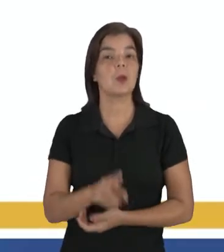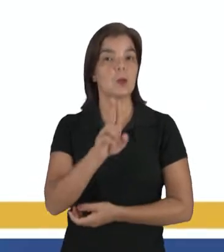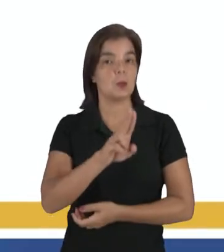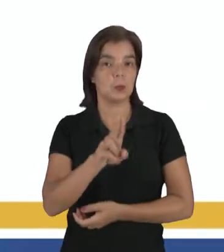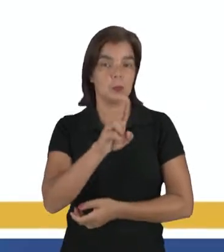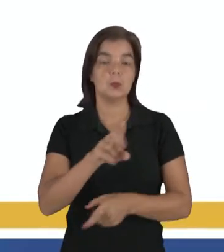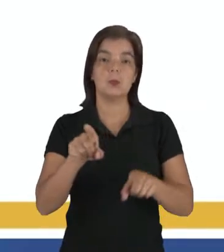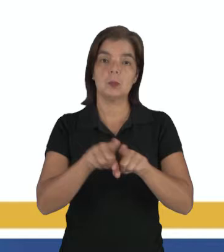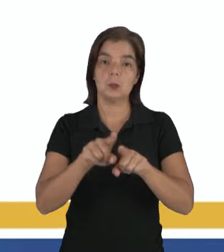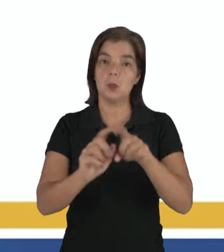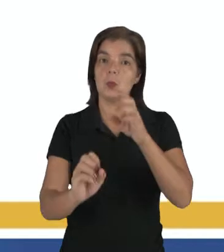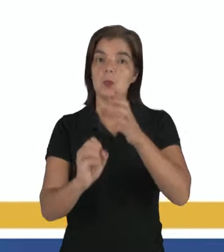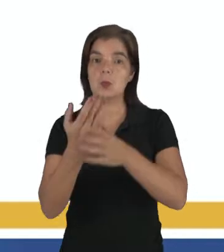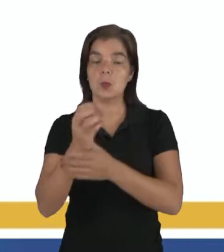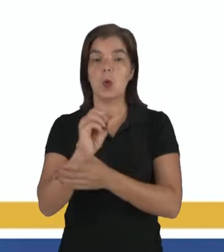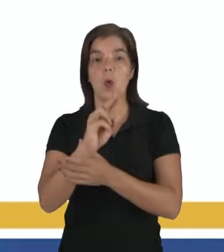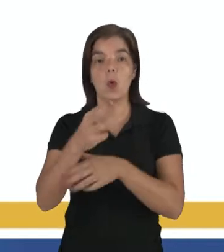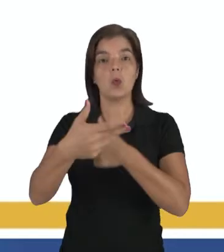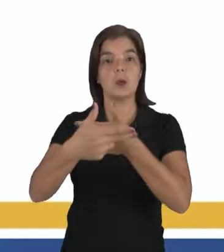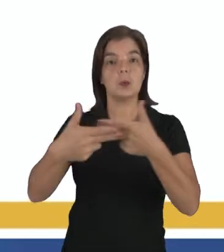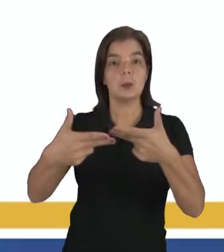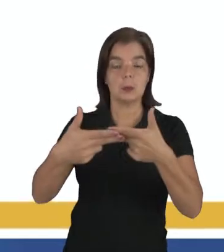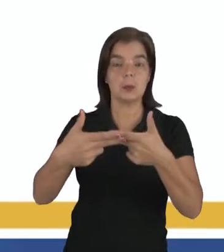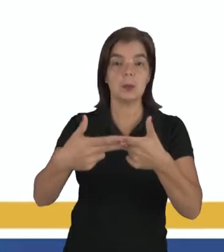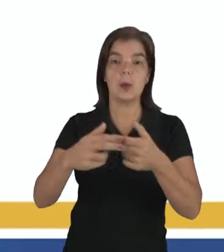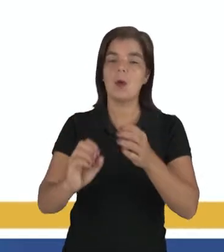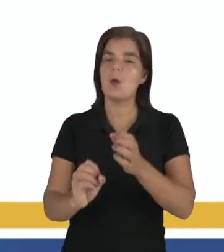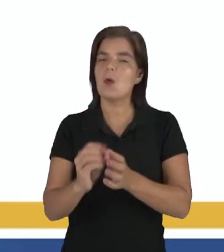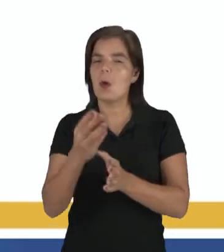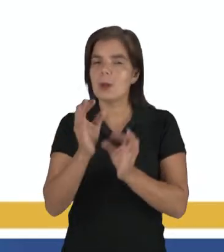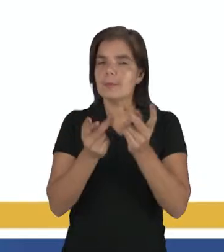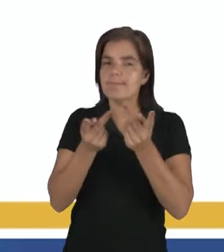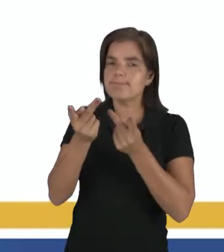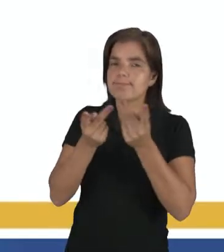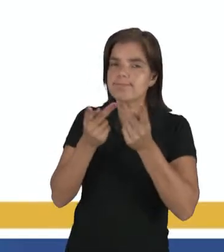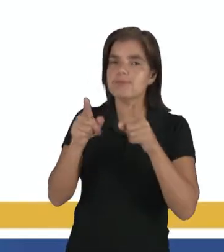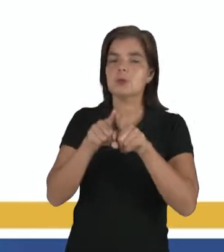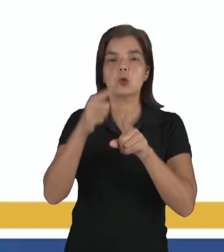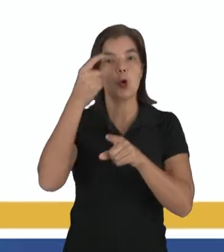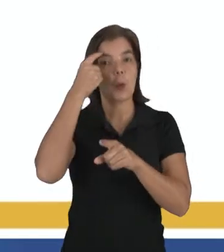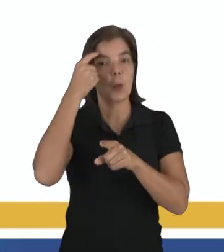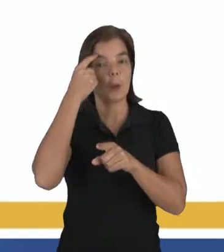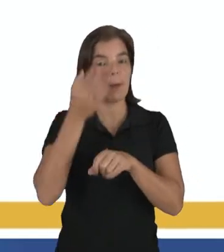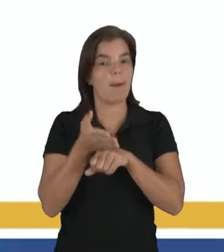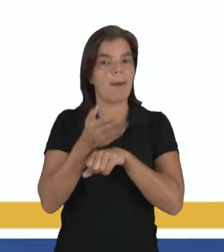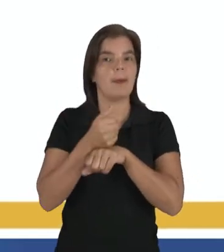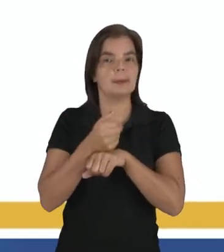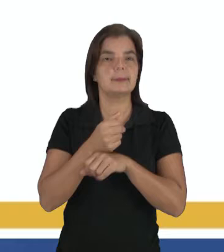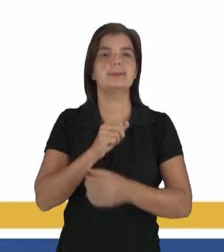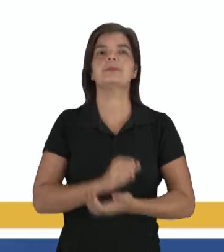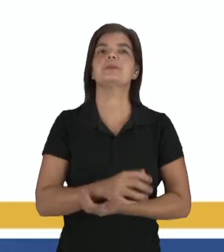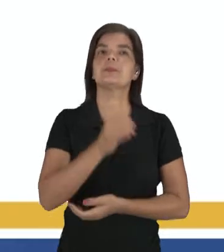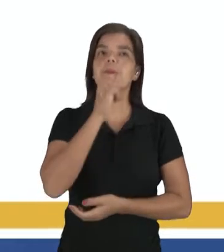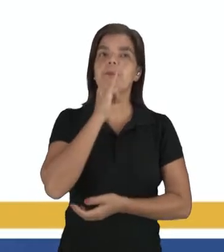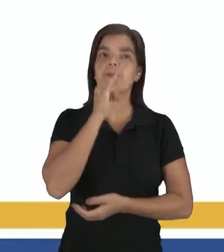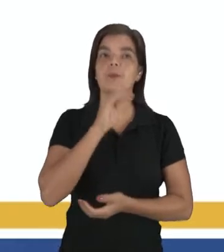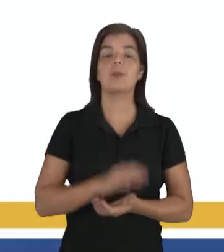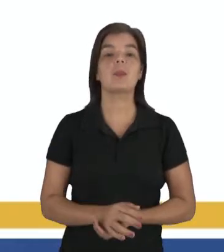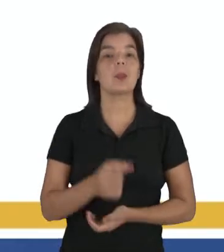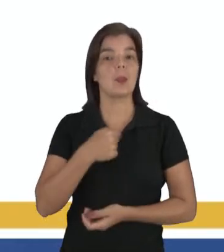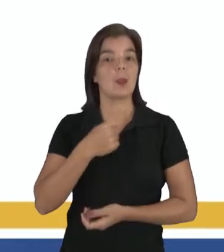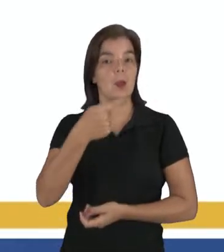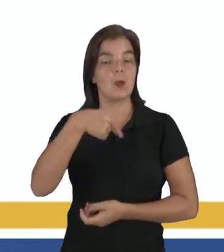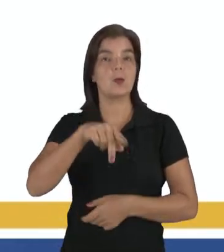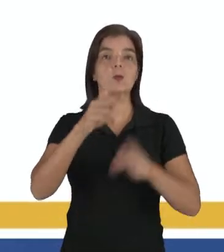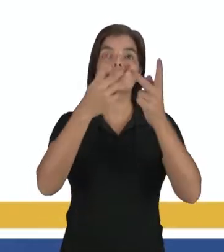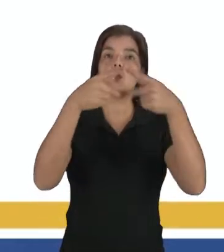usa também para falar sobre fato ou sobre uma situação previamente planejada, uma coisa que você pensou com antecedência. Exemplo: I'm